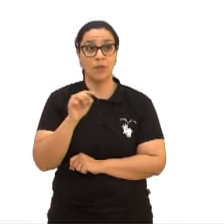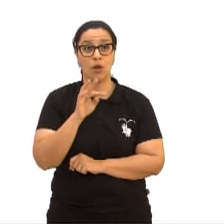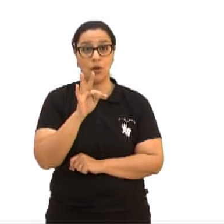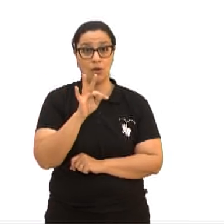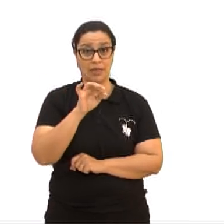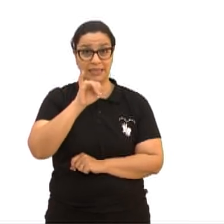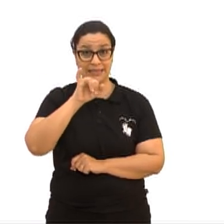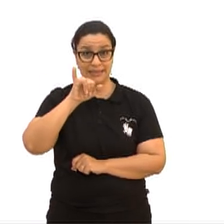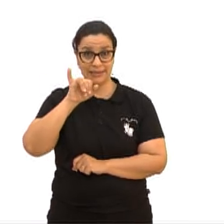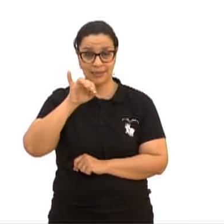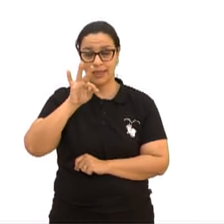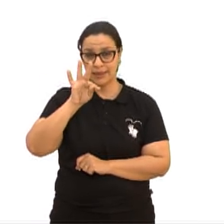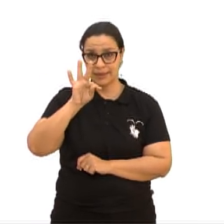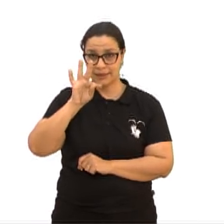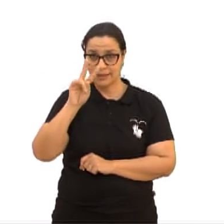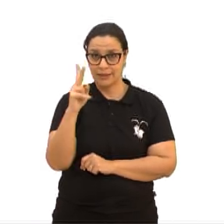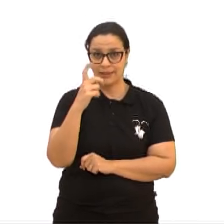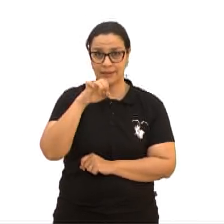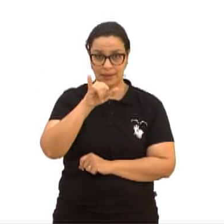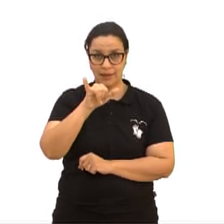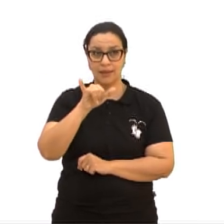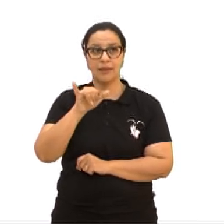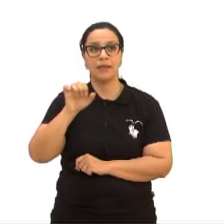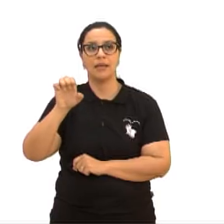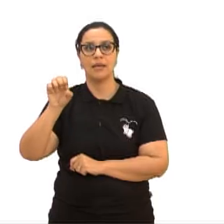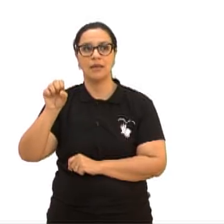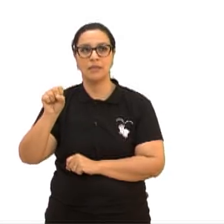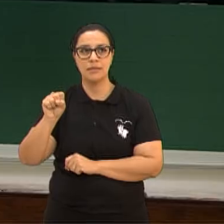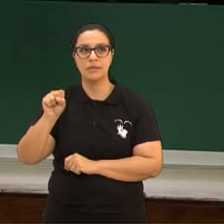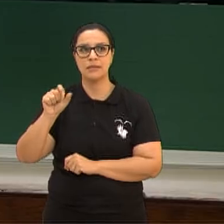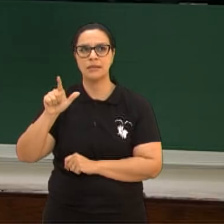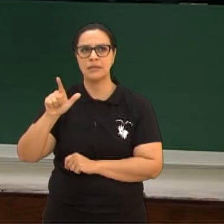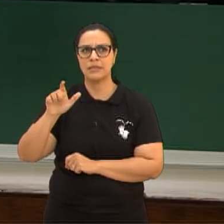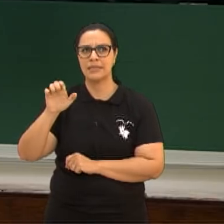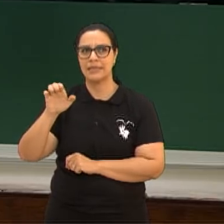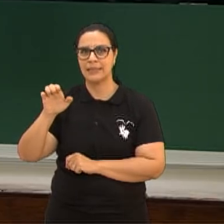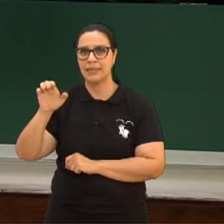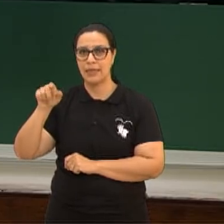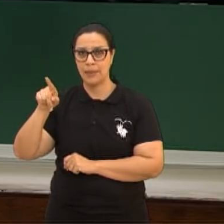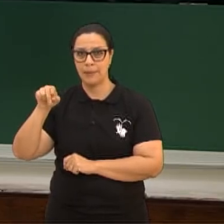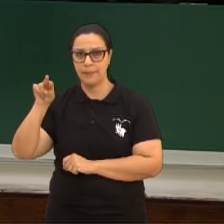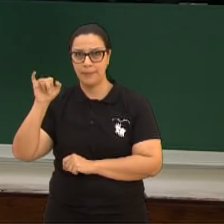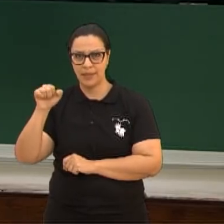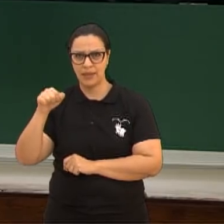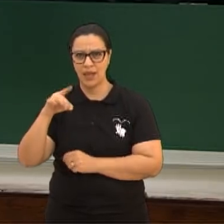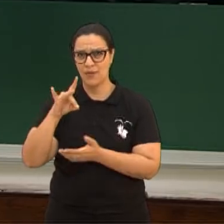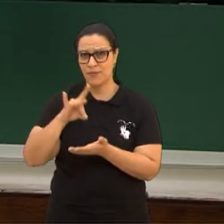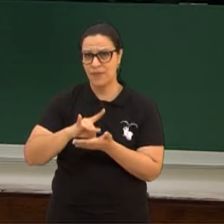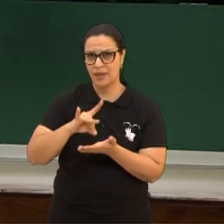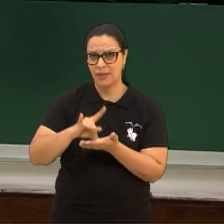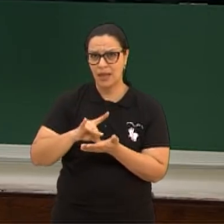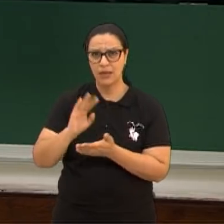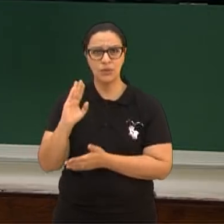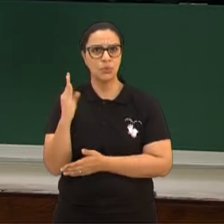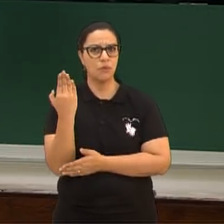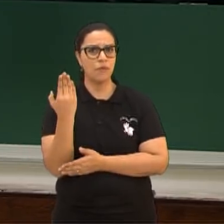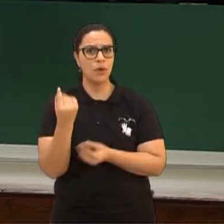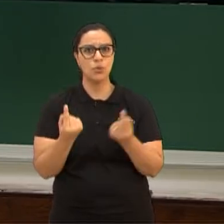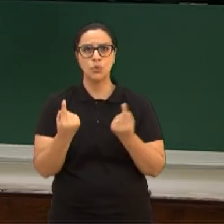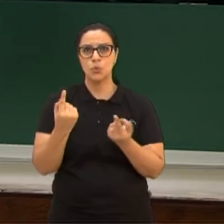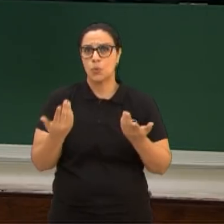sleeping. Elas dormindo. True or false? Eu tenho que escrever da